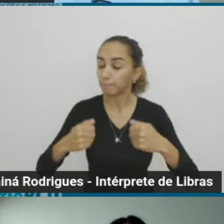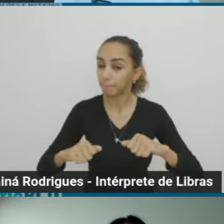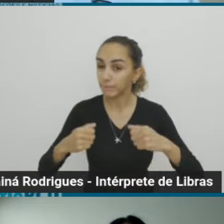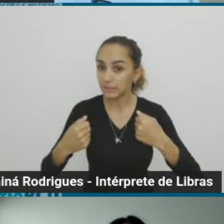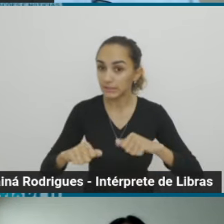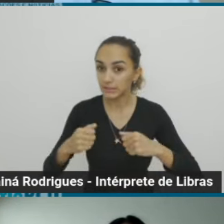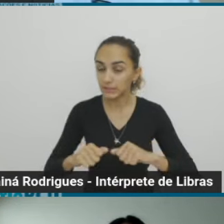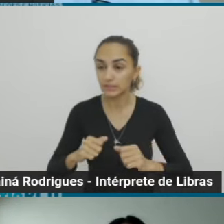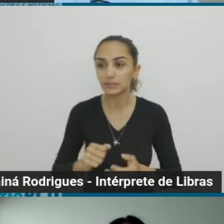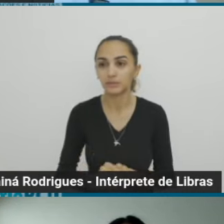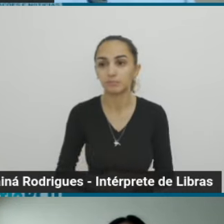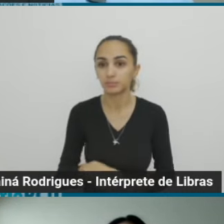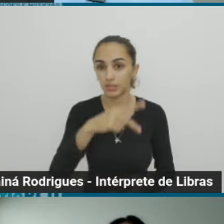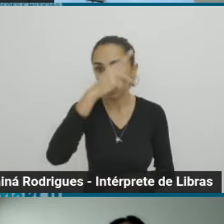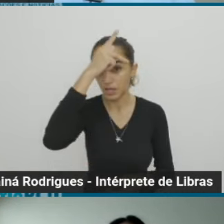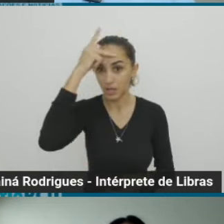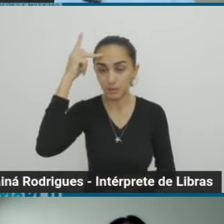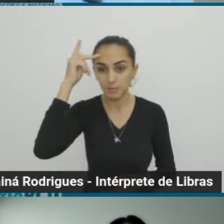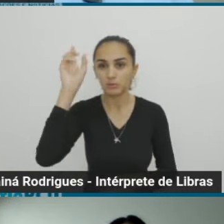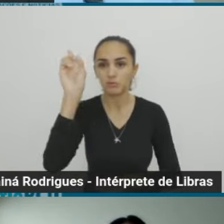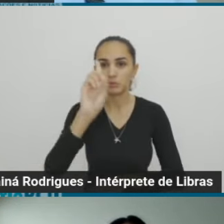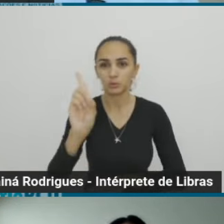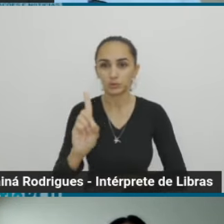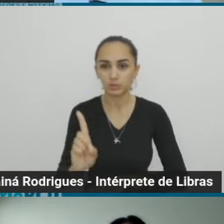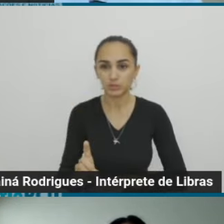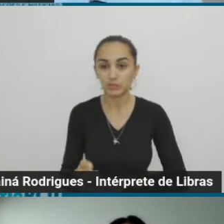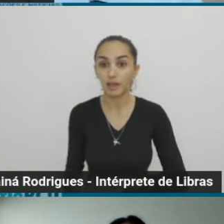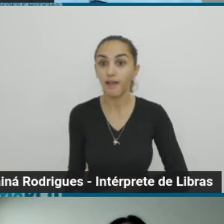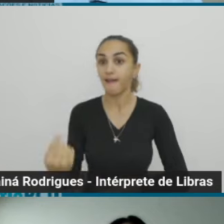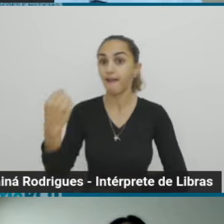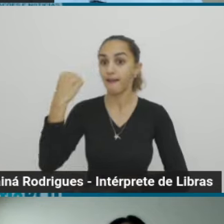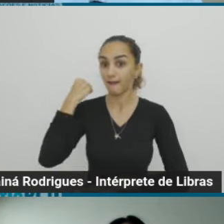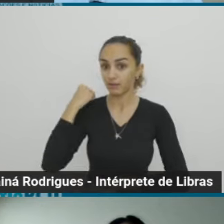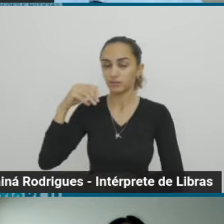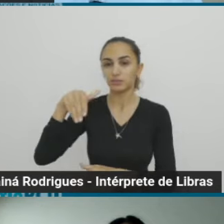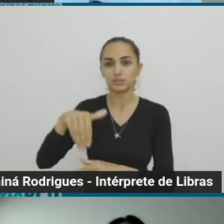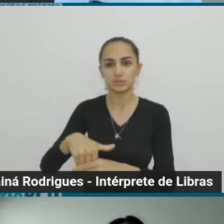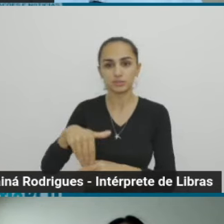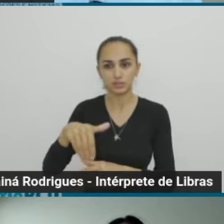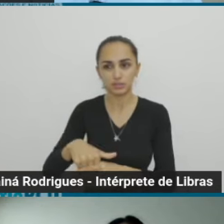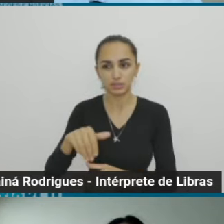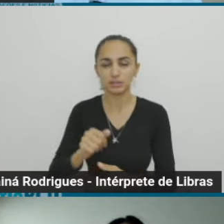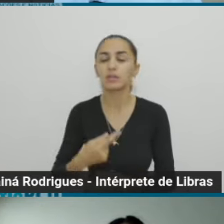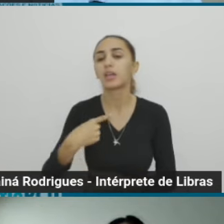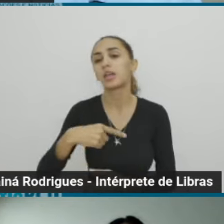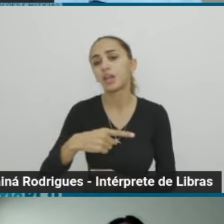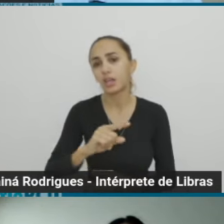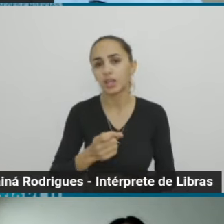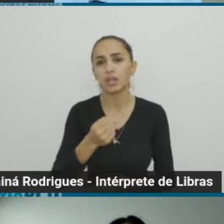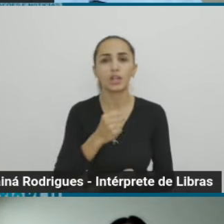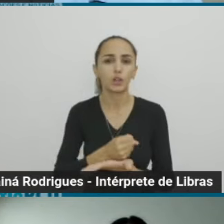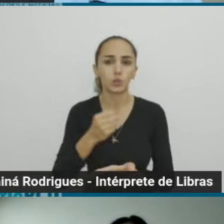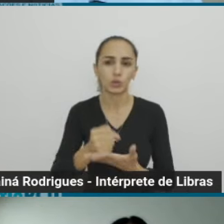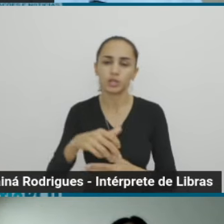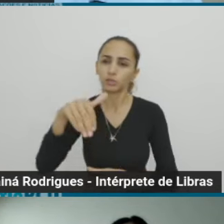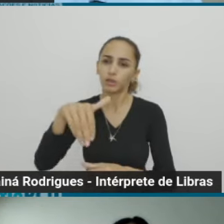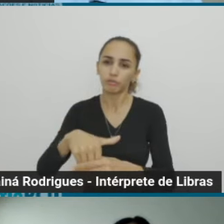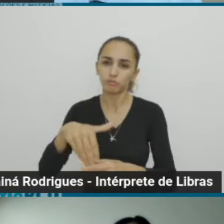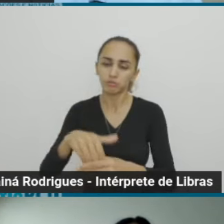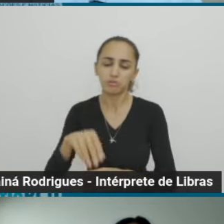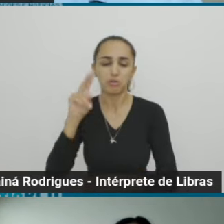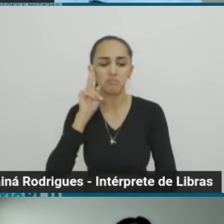a pessoa com deficiência, antes mesmo das eleições, procurar o seu cartório eleitoral, verificar a